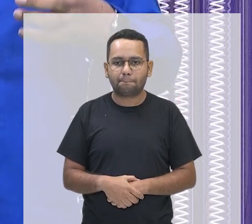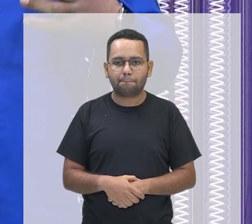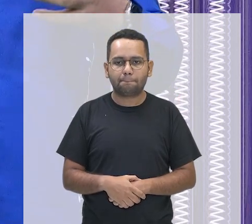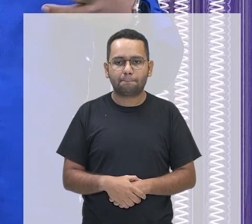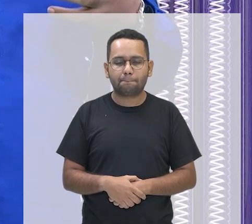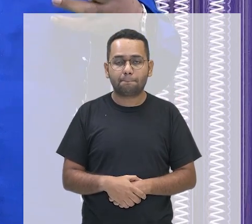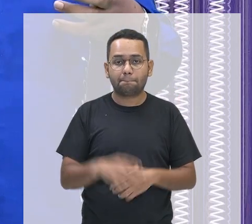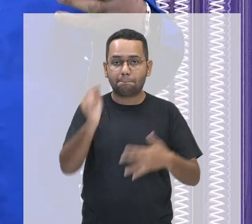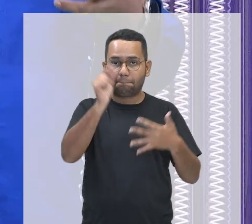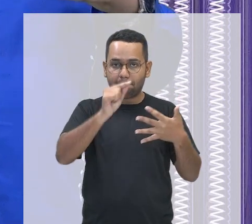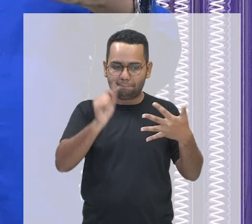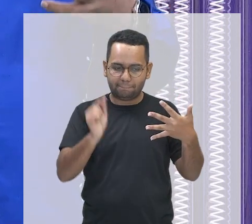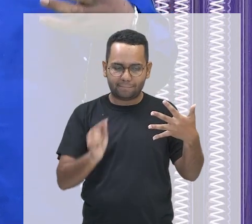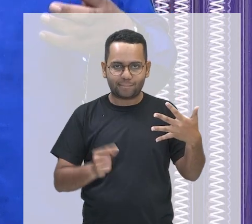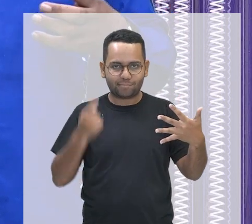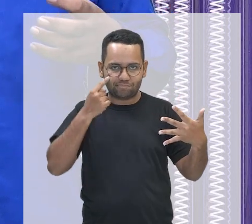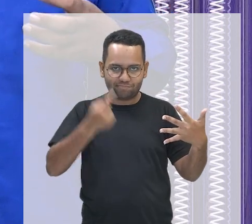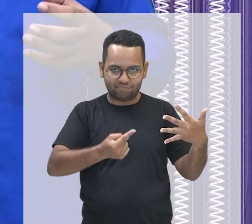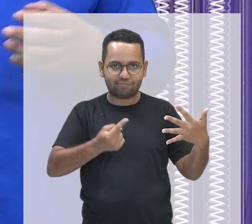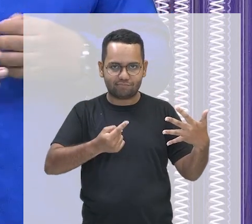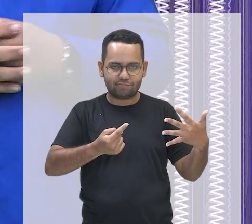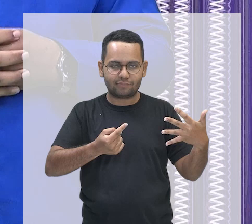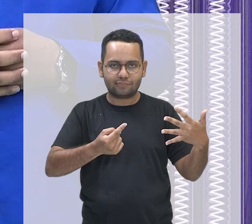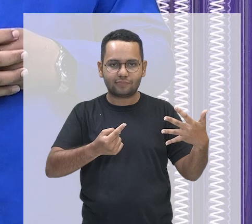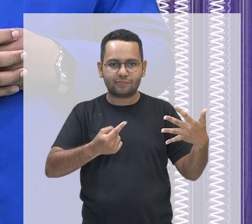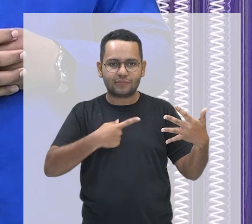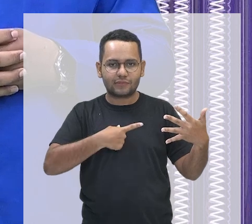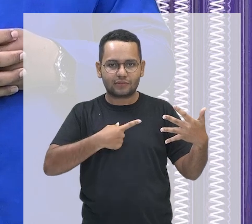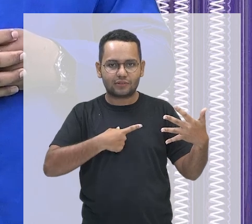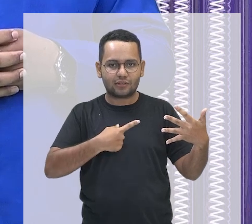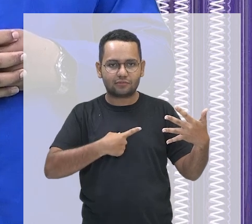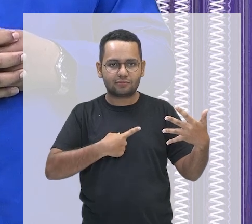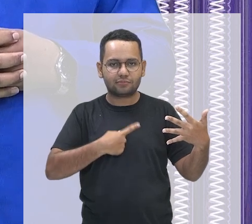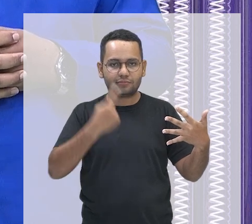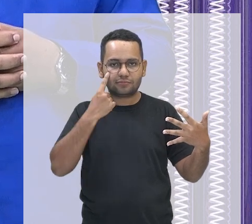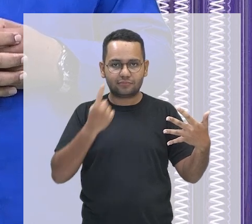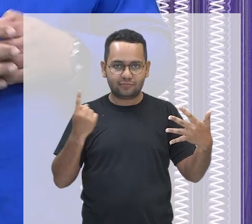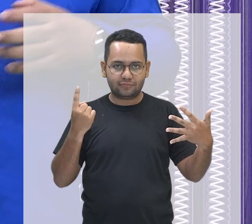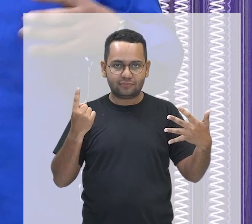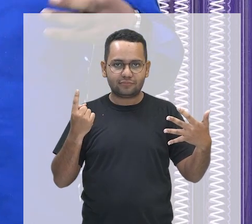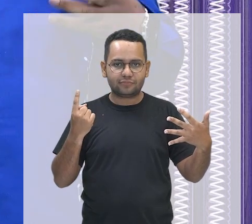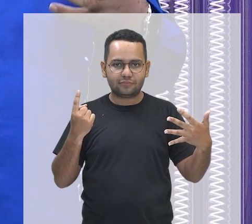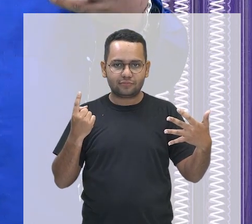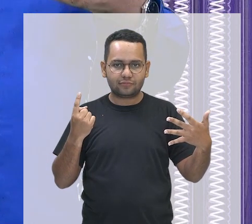o significado aí dessa relação que está aparecendo aí para você, aluno,